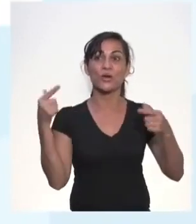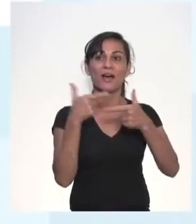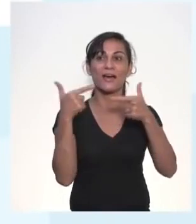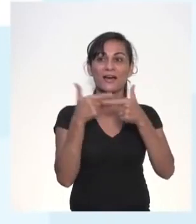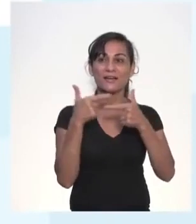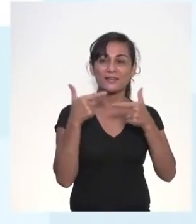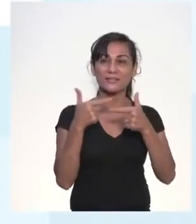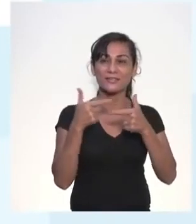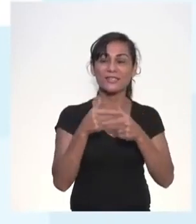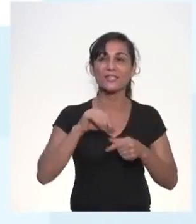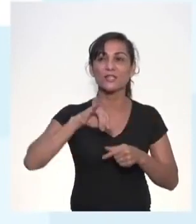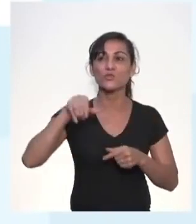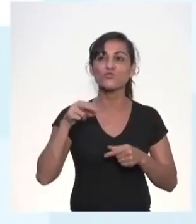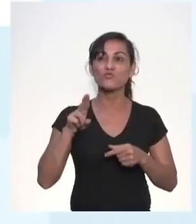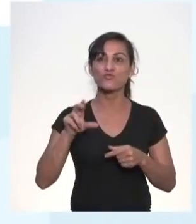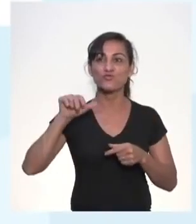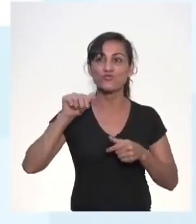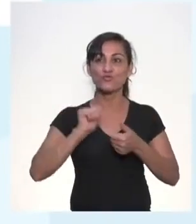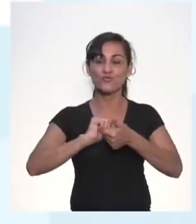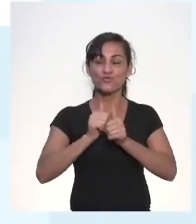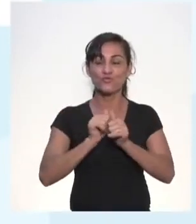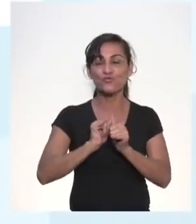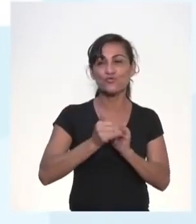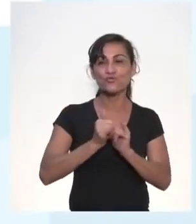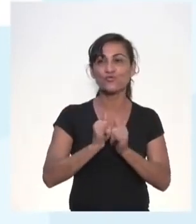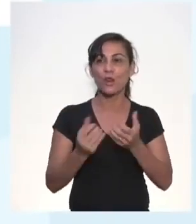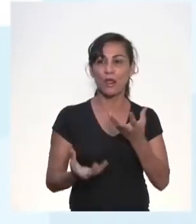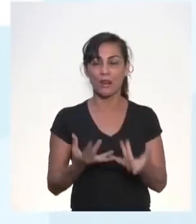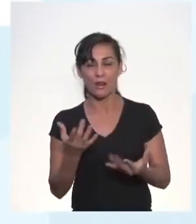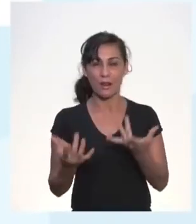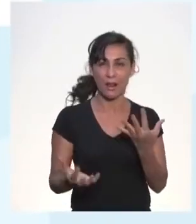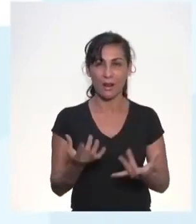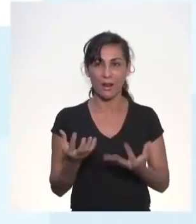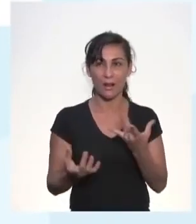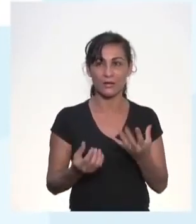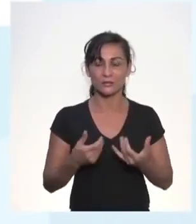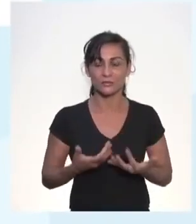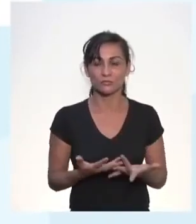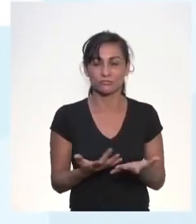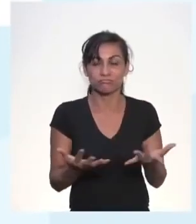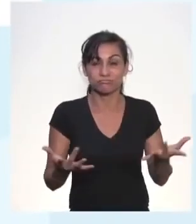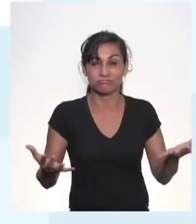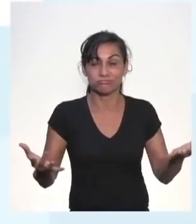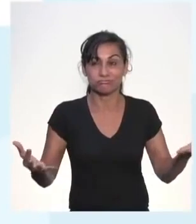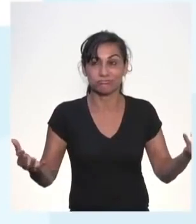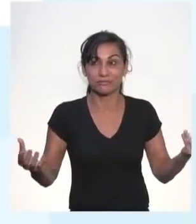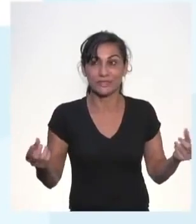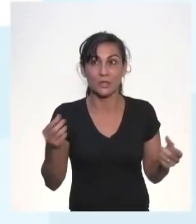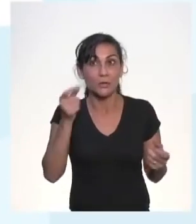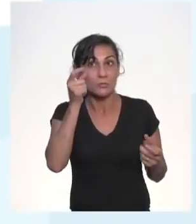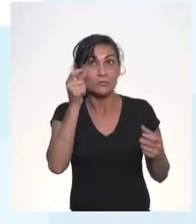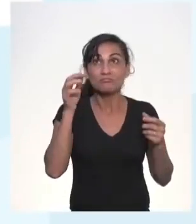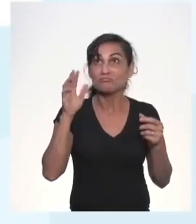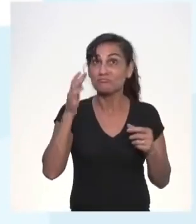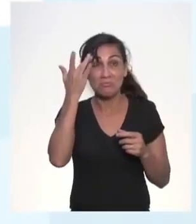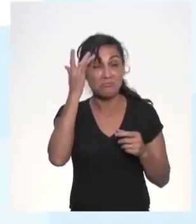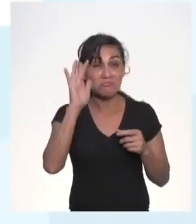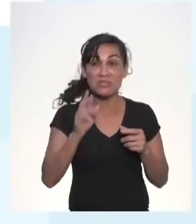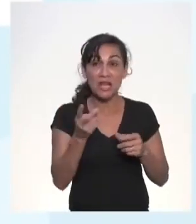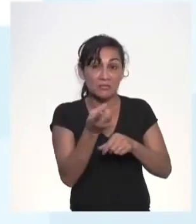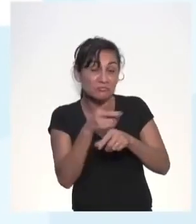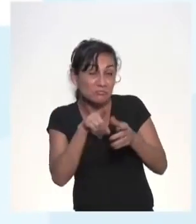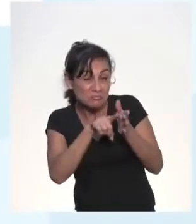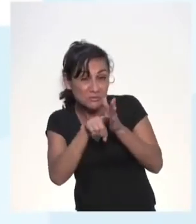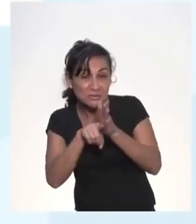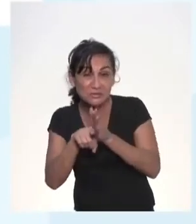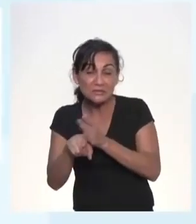e que em julho foi consumida por um incêndio cujas circunstâncias ainda são investigadas. Muito bem. Temos aí,